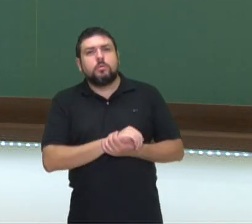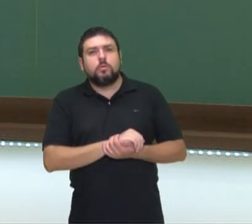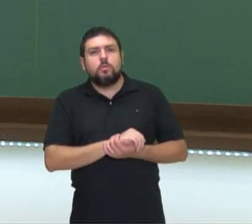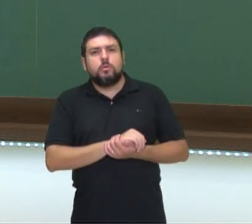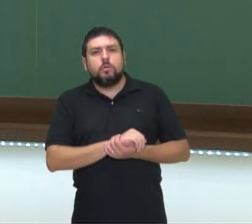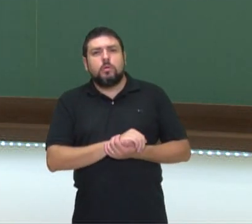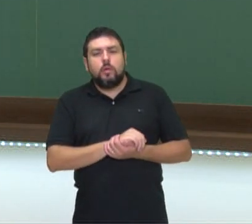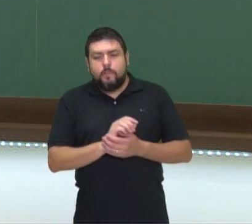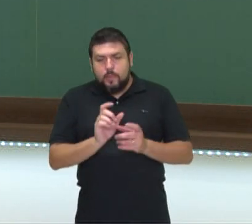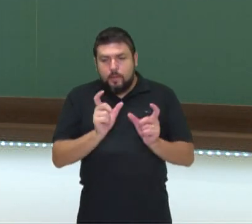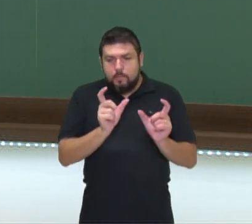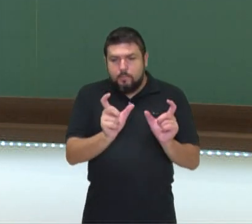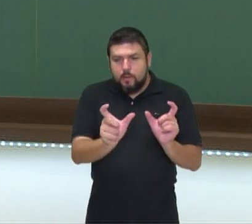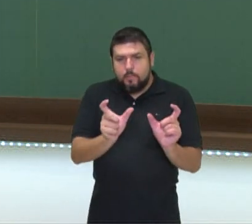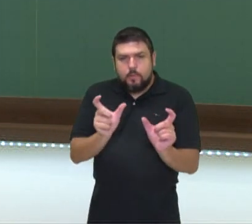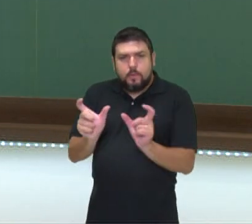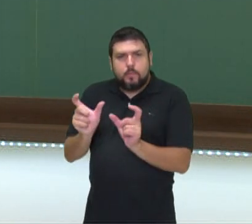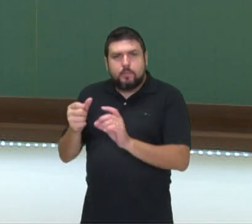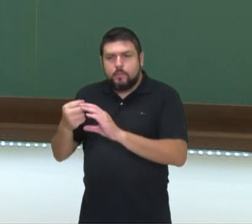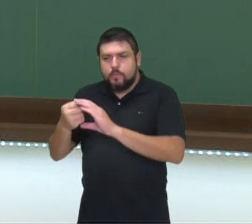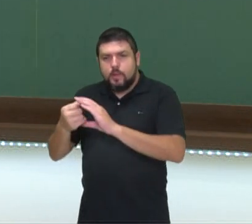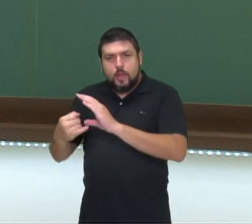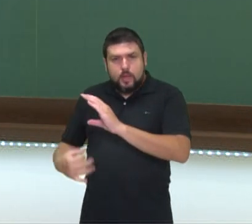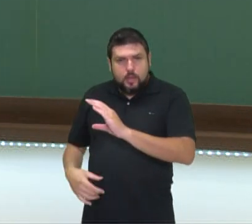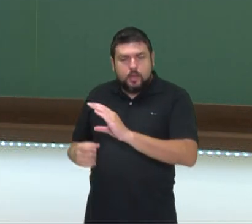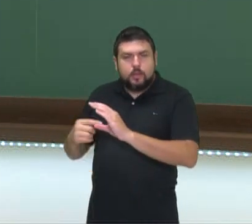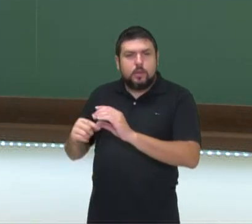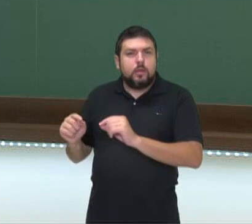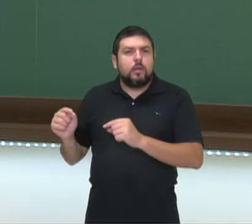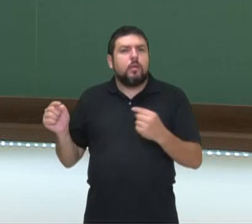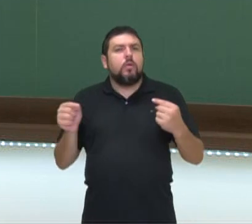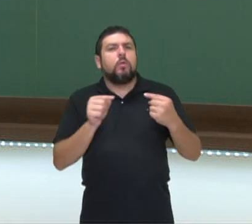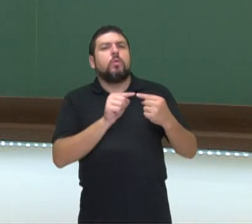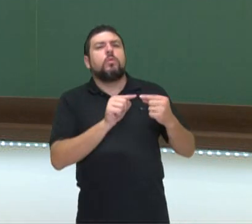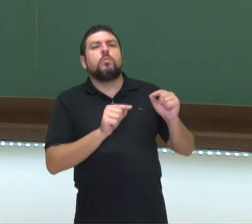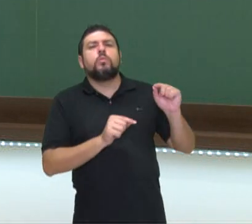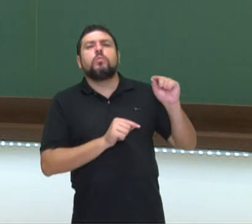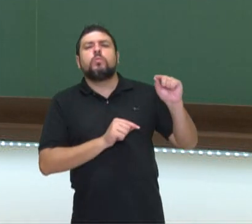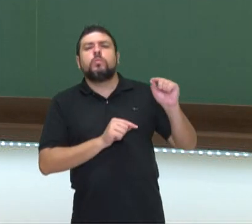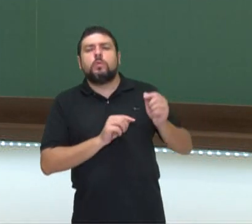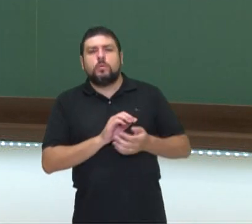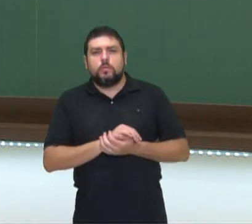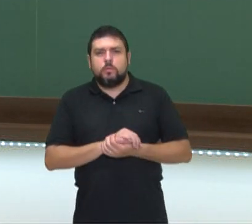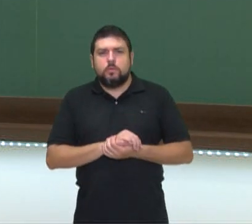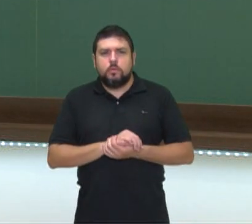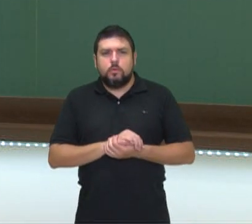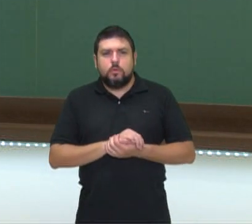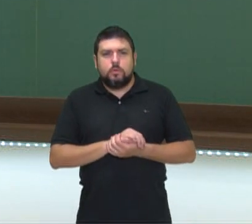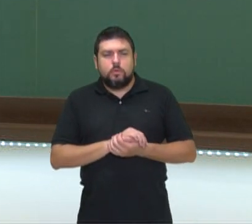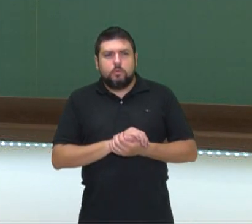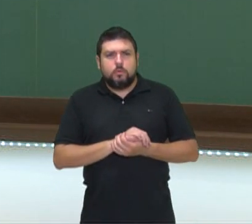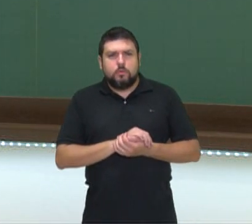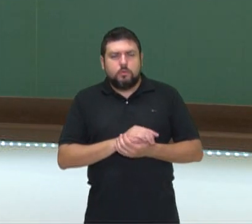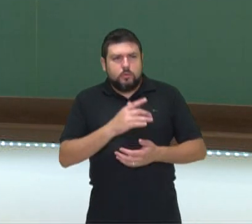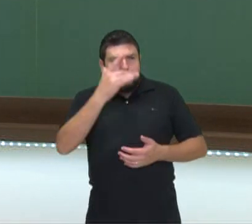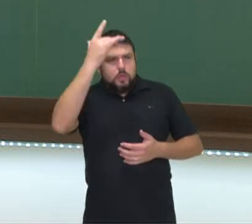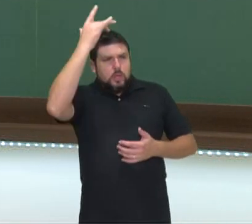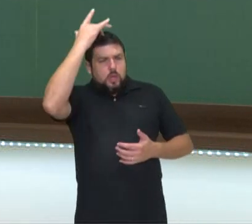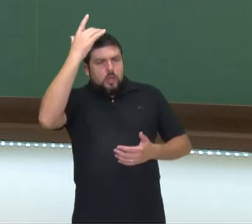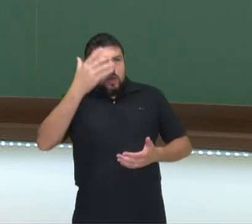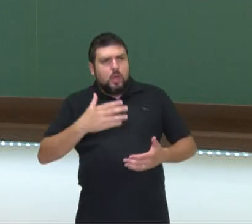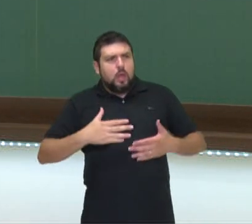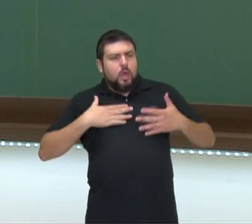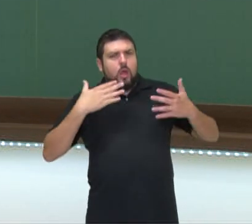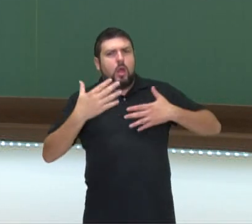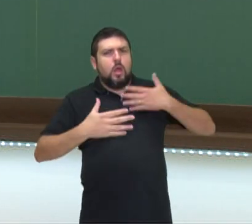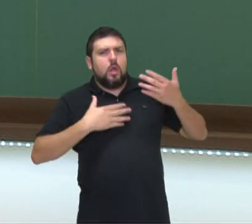palavras na frase, nas orações, nos predicados? Então, escandalosa, incompreensível e bizarra estão relacionadas